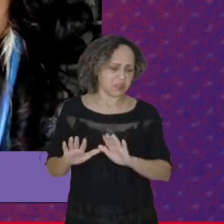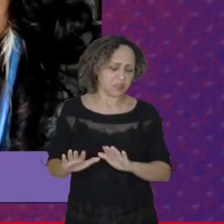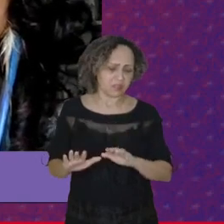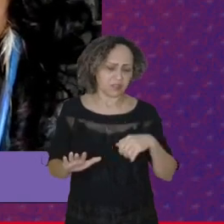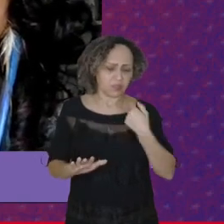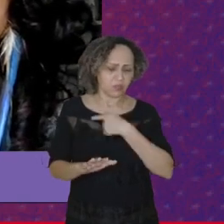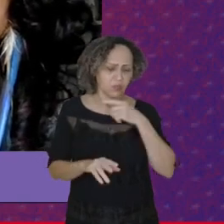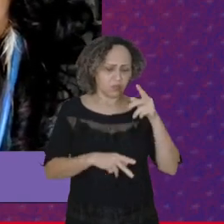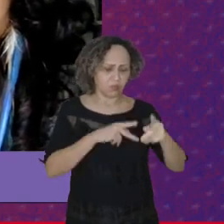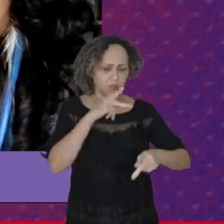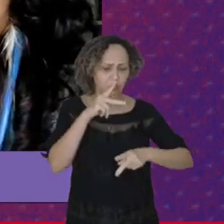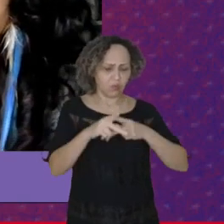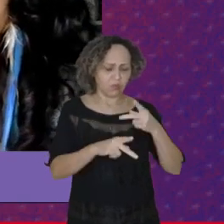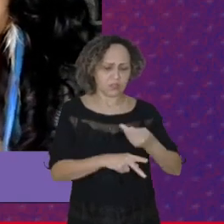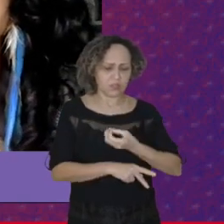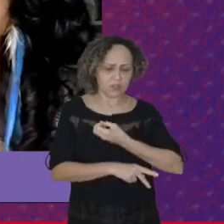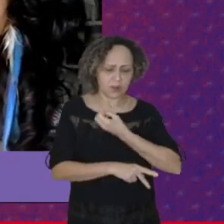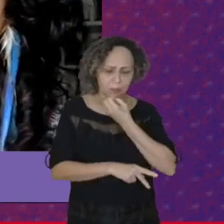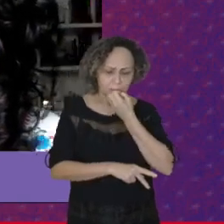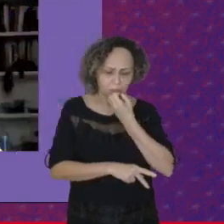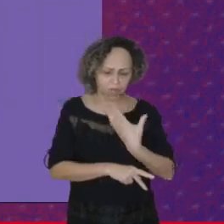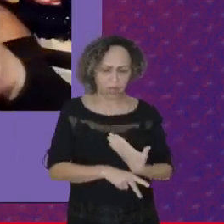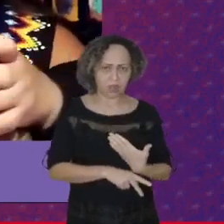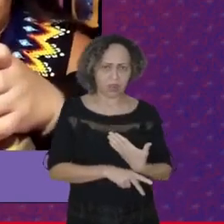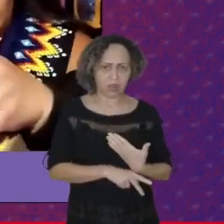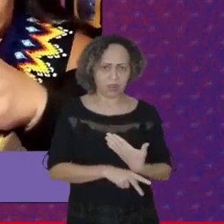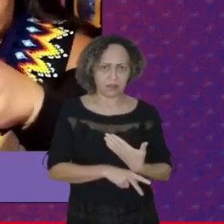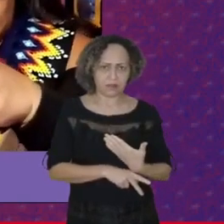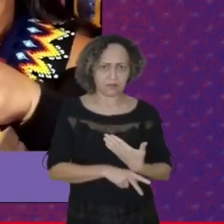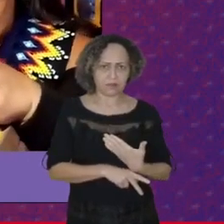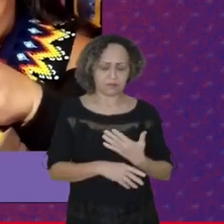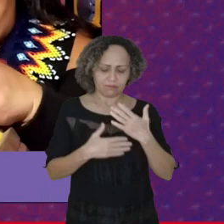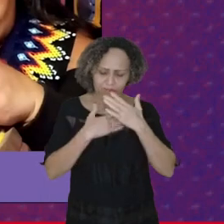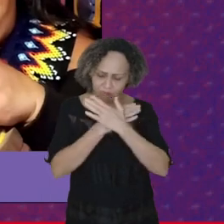bem. Nichawid, Nichawid.